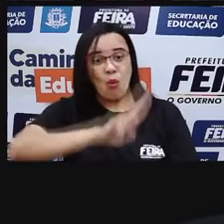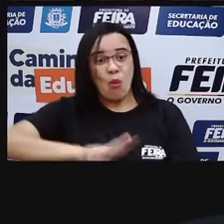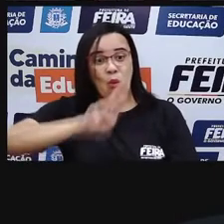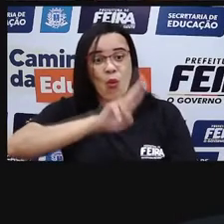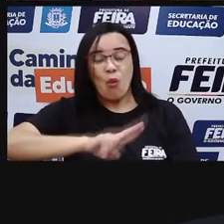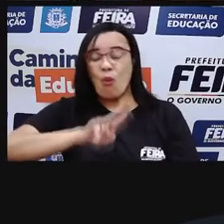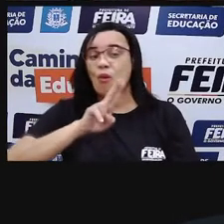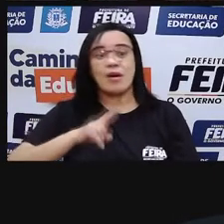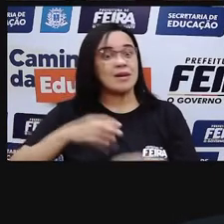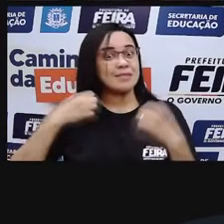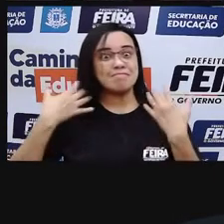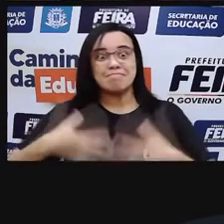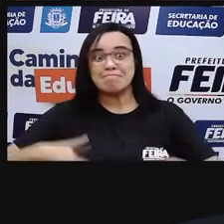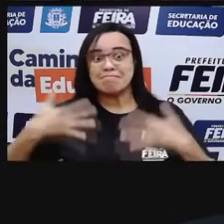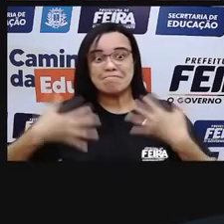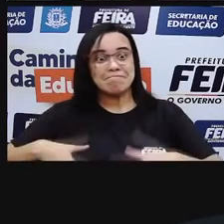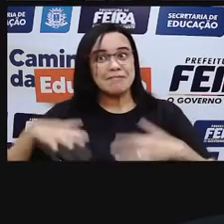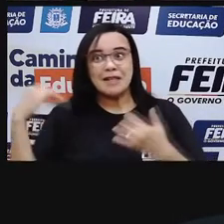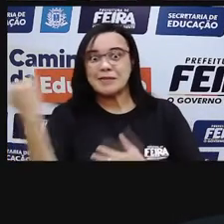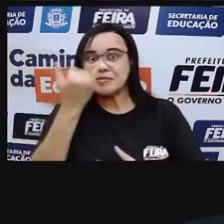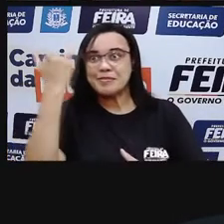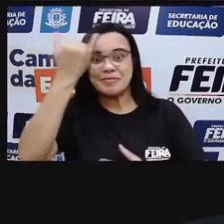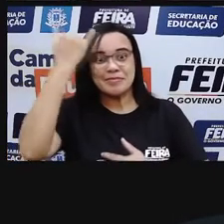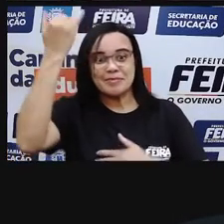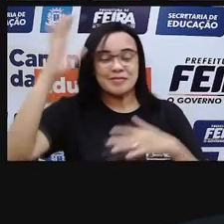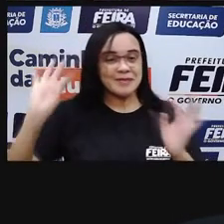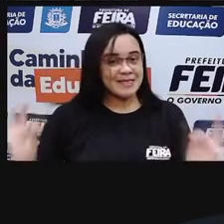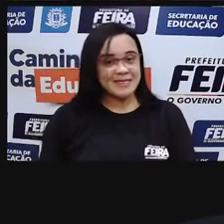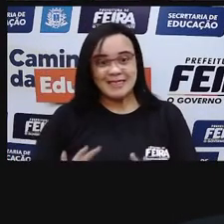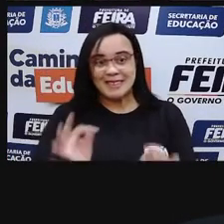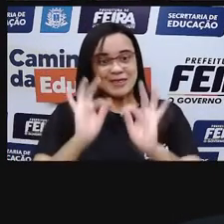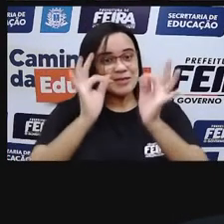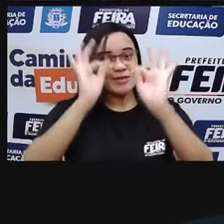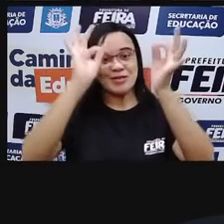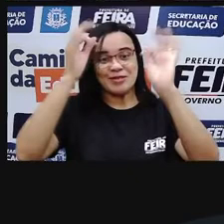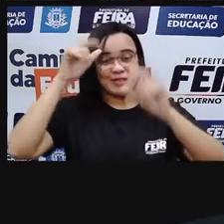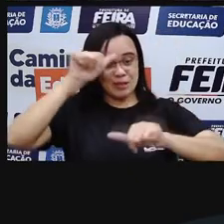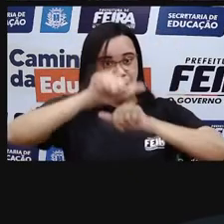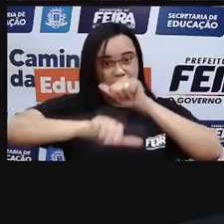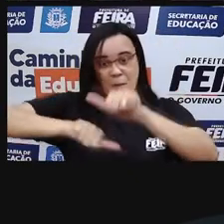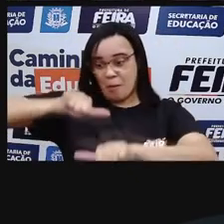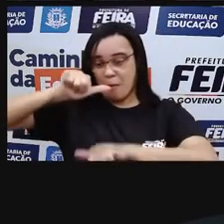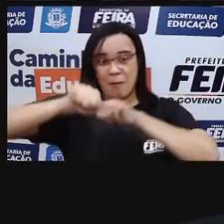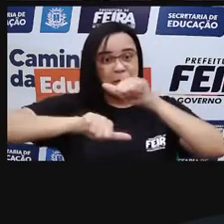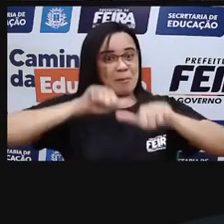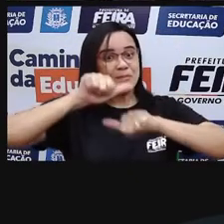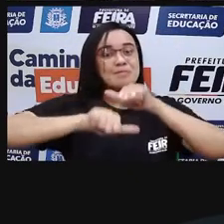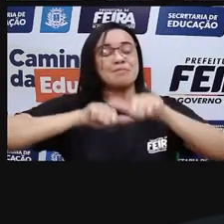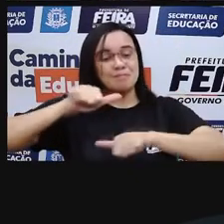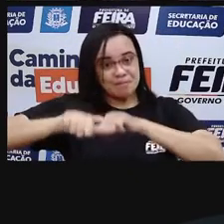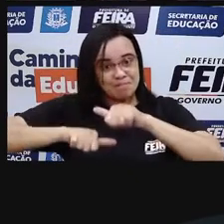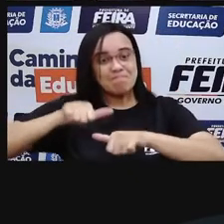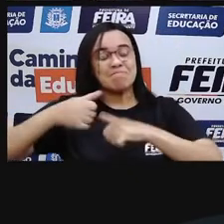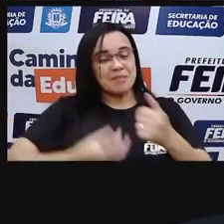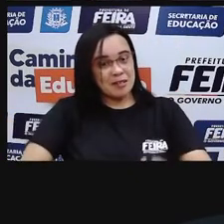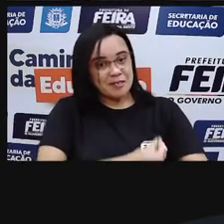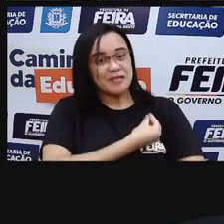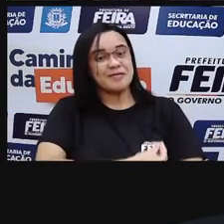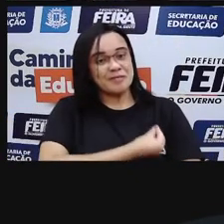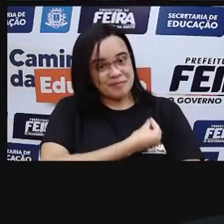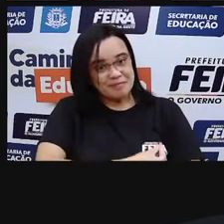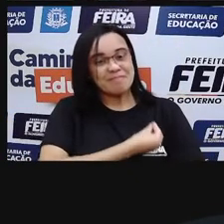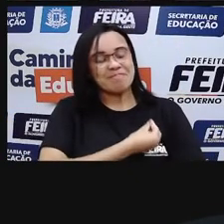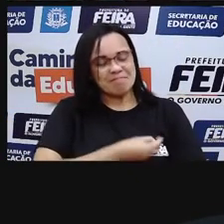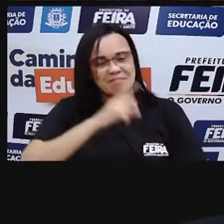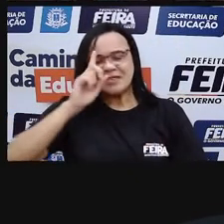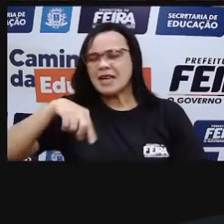importante, olha como essa tecnologia ela passa a mudar drasticamente como nós vivemos, né? E como ela